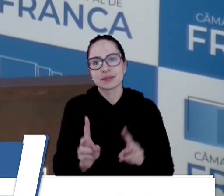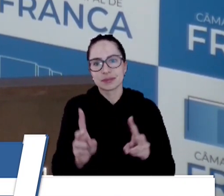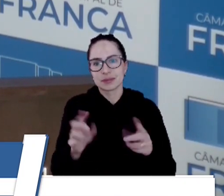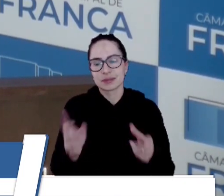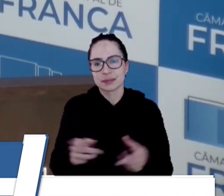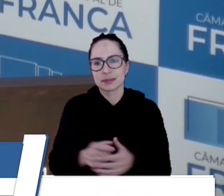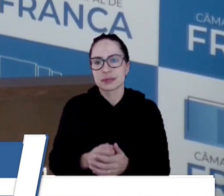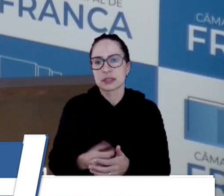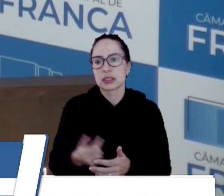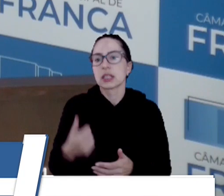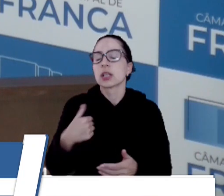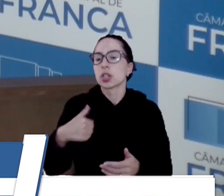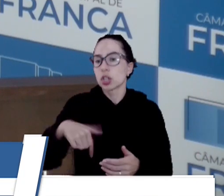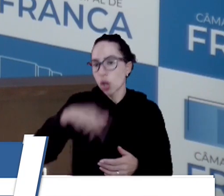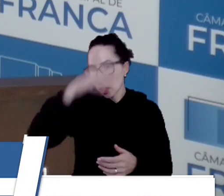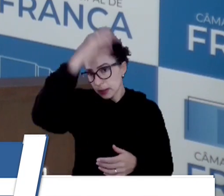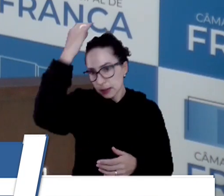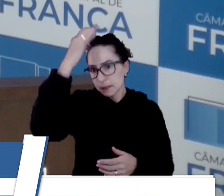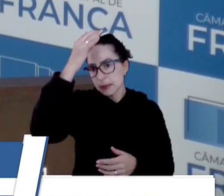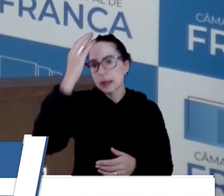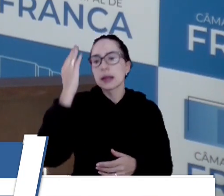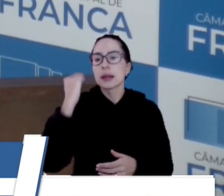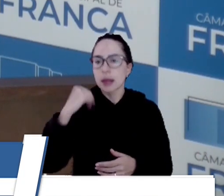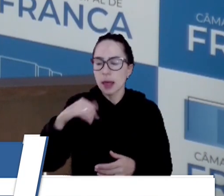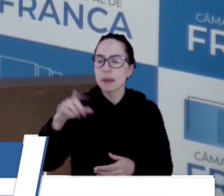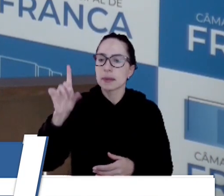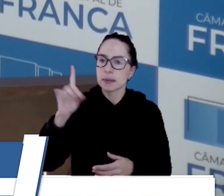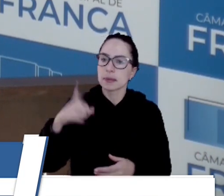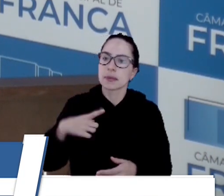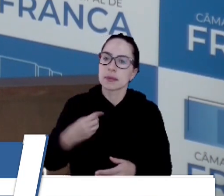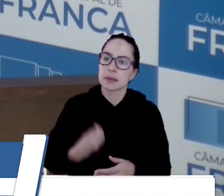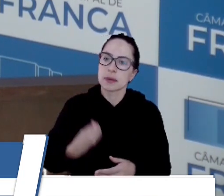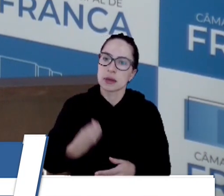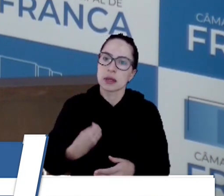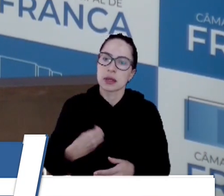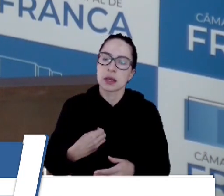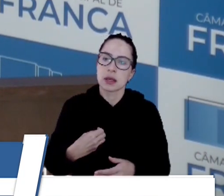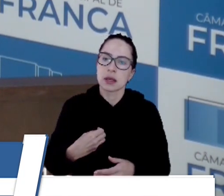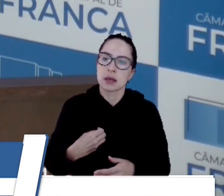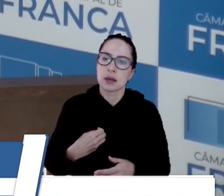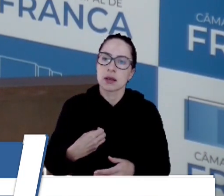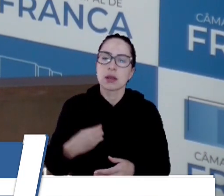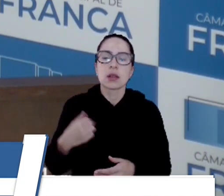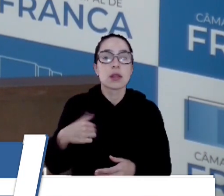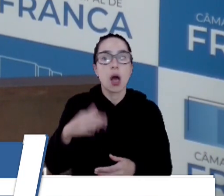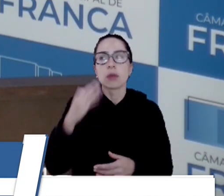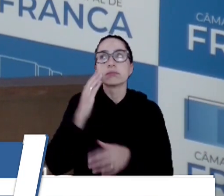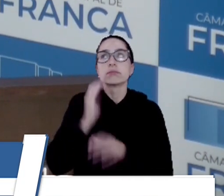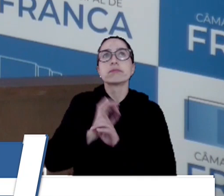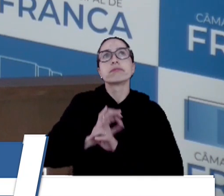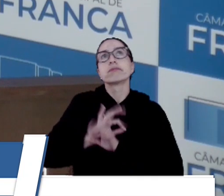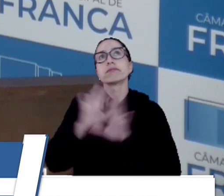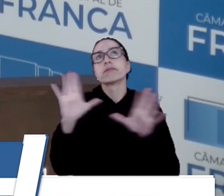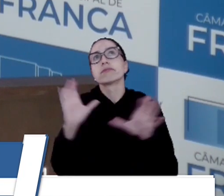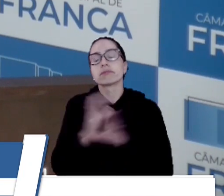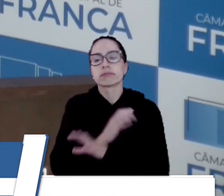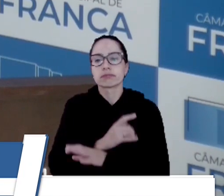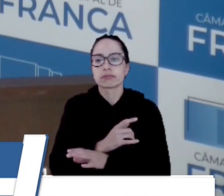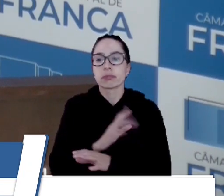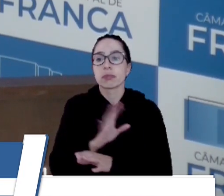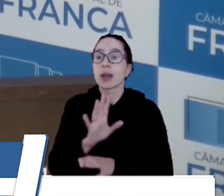Nós, espíritas, sabemos que Deus existe, não o compreendemos totalmente, mas o Jesus que